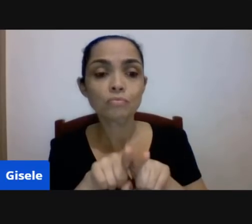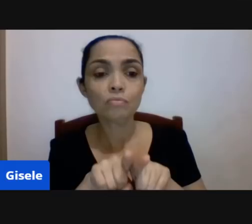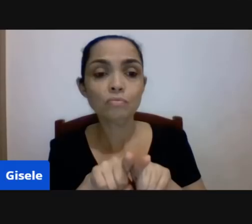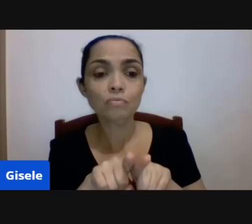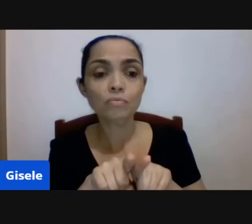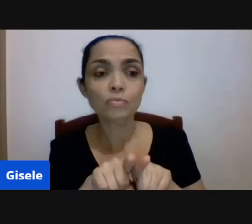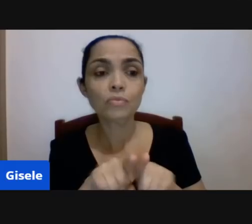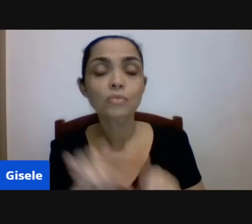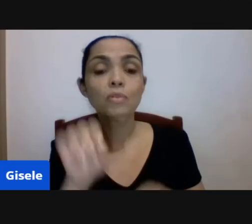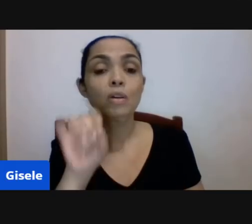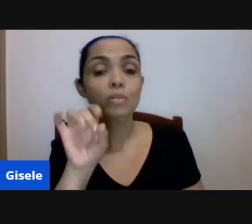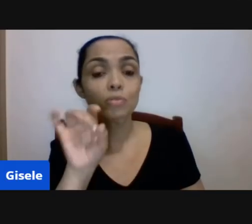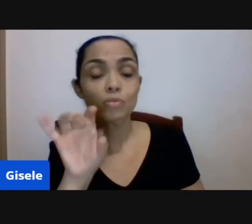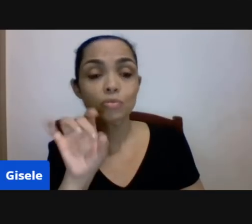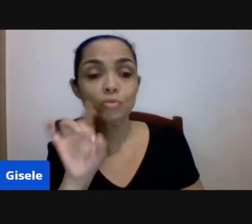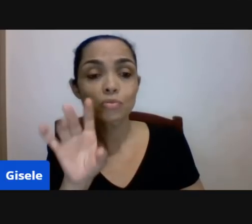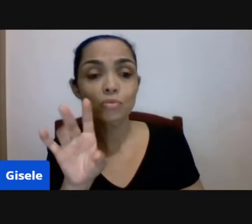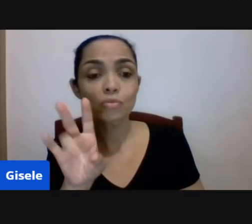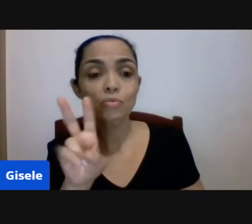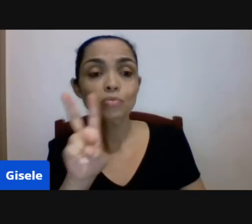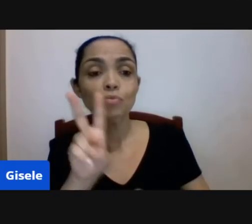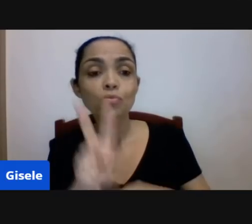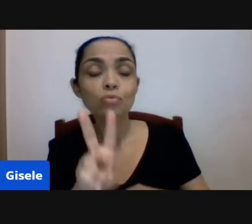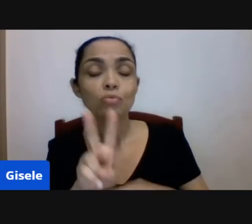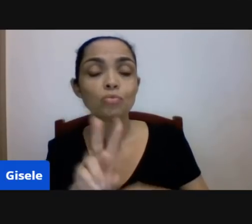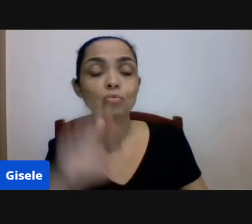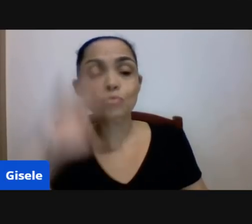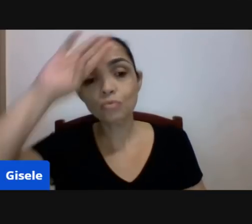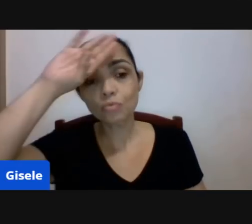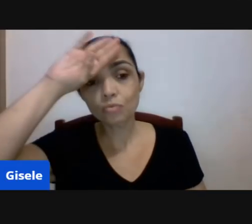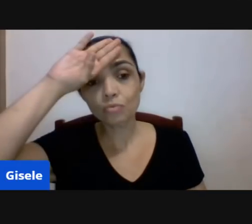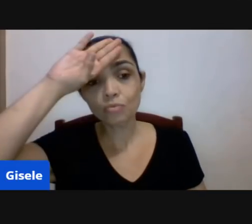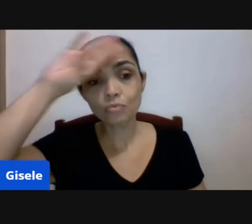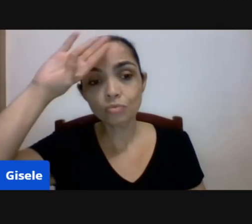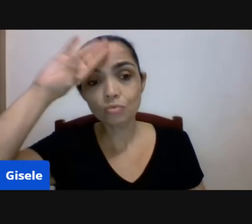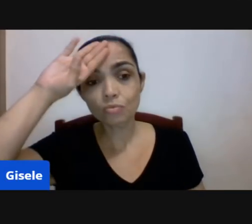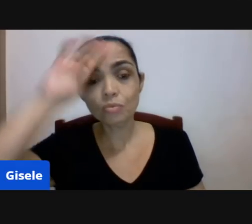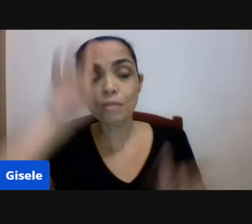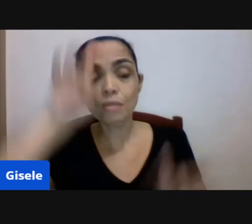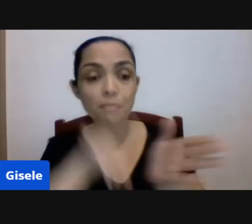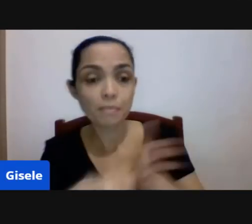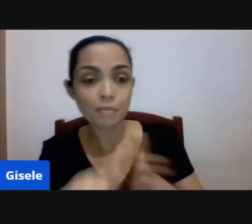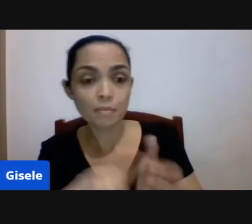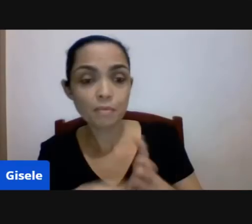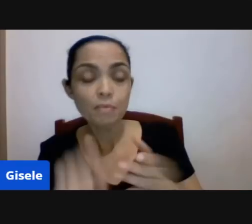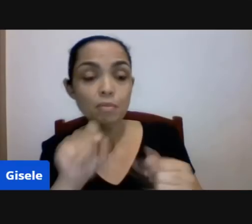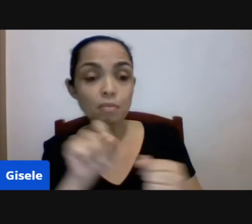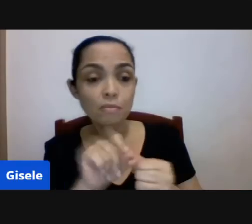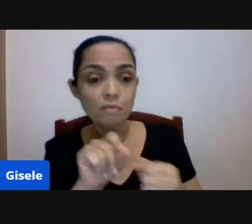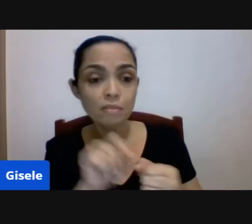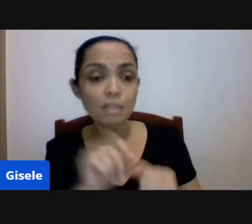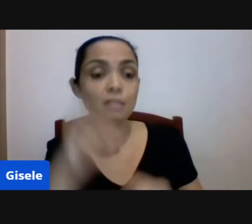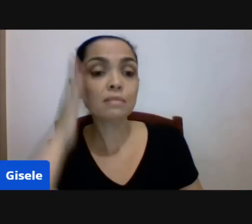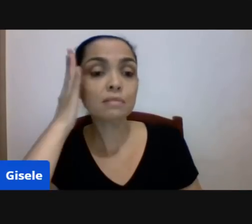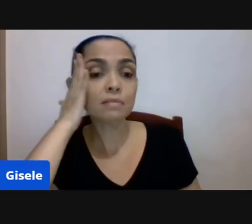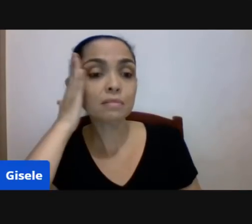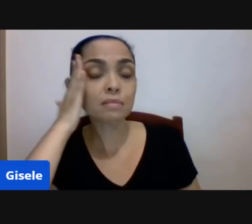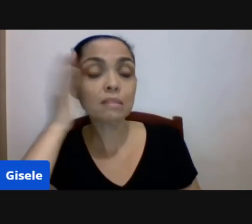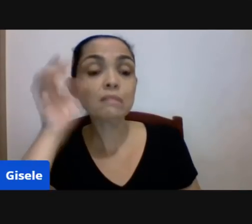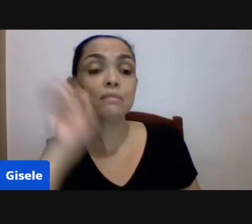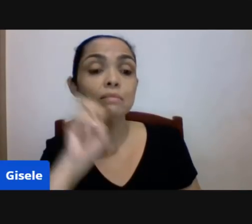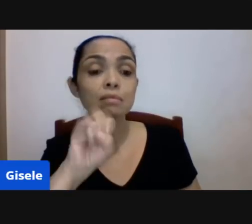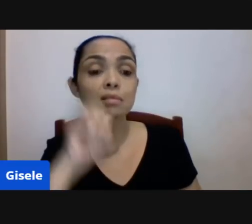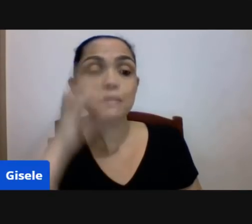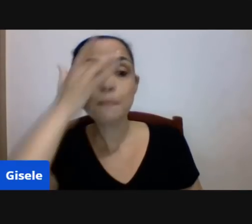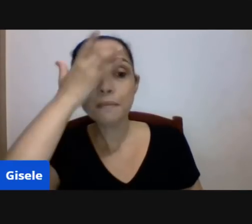só a aferição de temperatura. A triagem é uma série de perguntas que você tem que fazer para saber se a pessoa está com